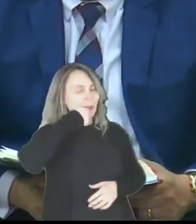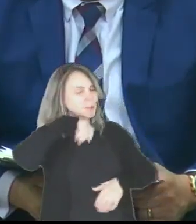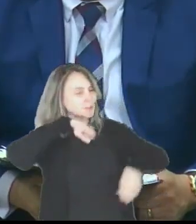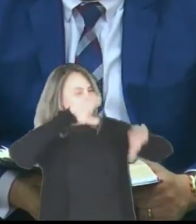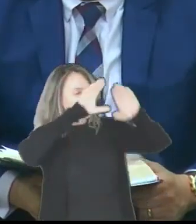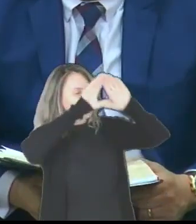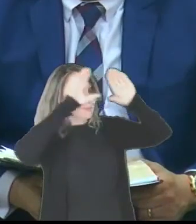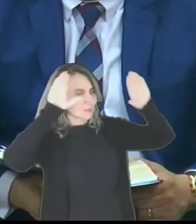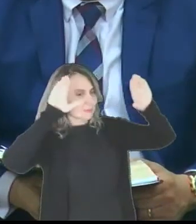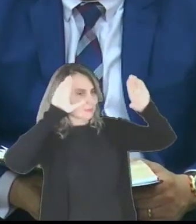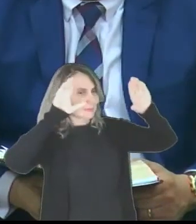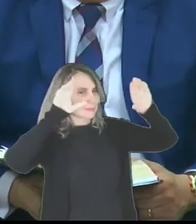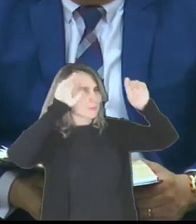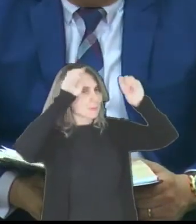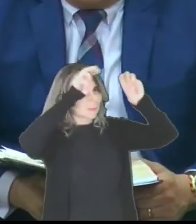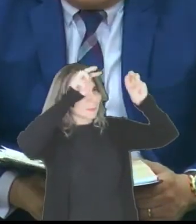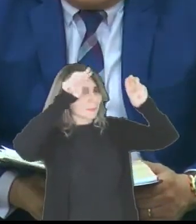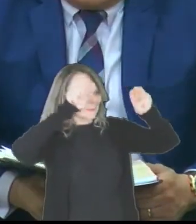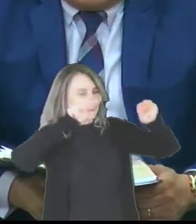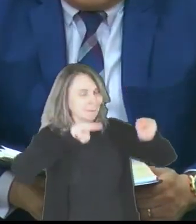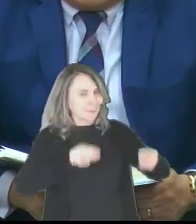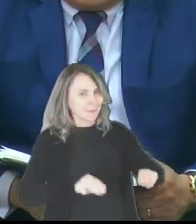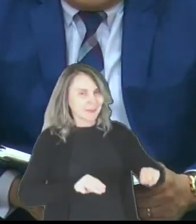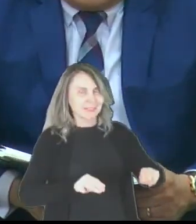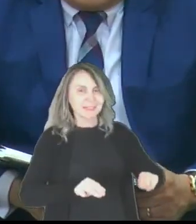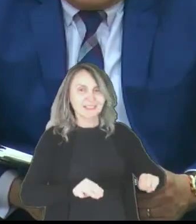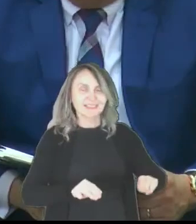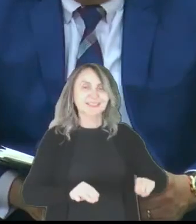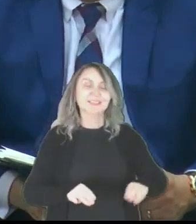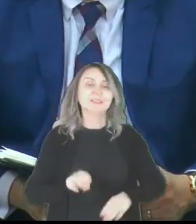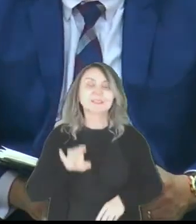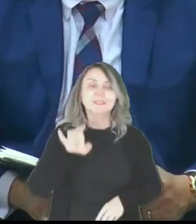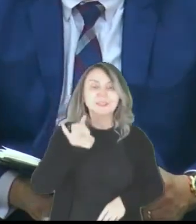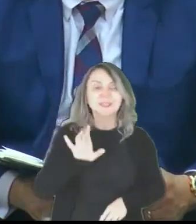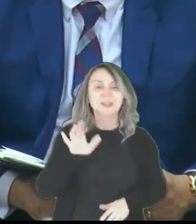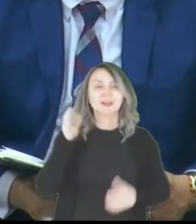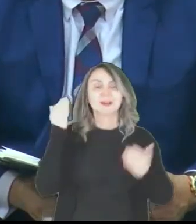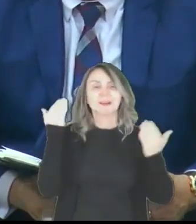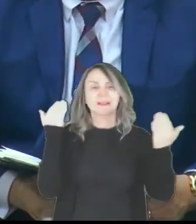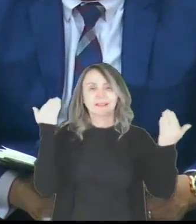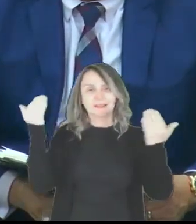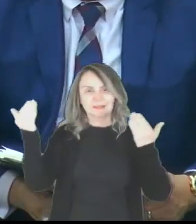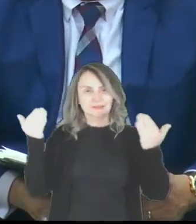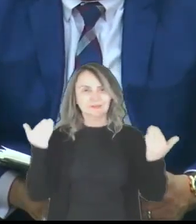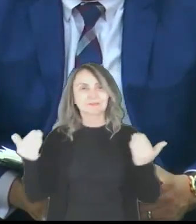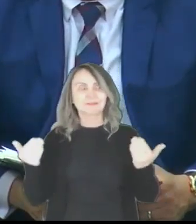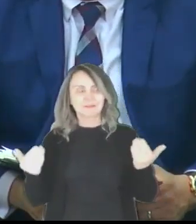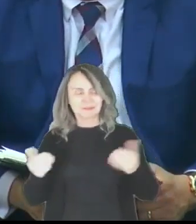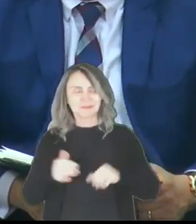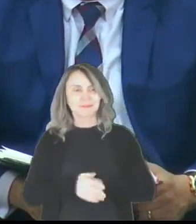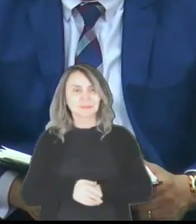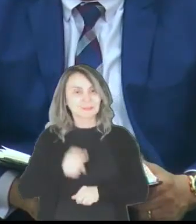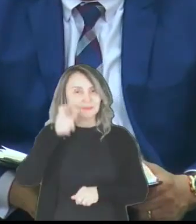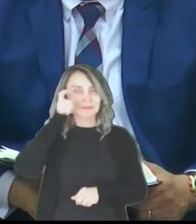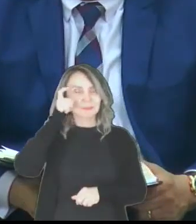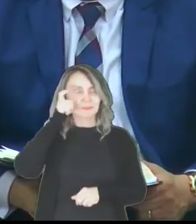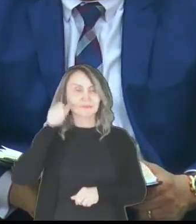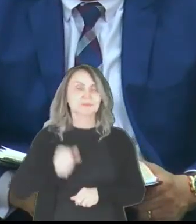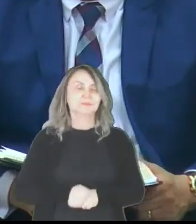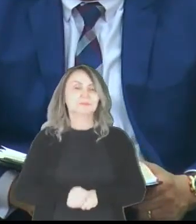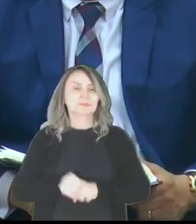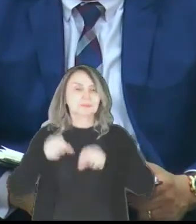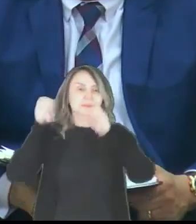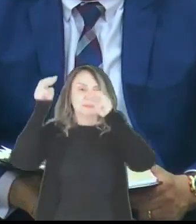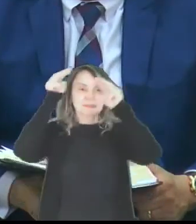era apenas uma figura, o maná era apenas um símbolo. Outra coisa interessante, irmão, é que o maná, ele não